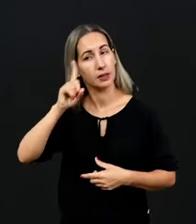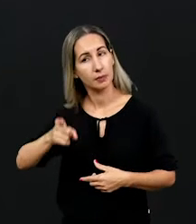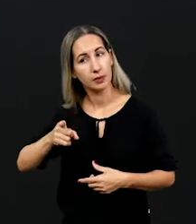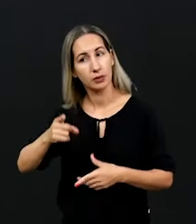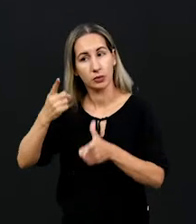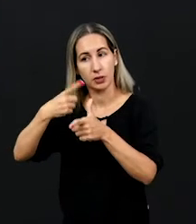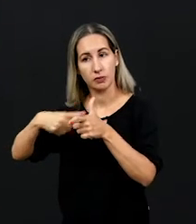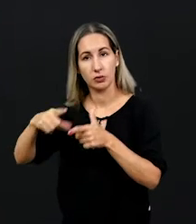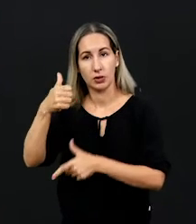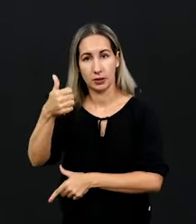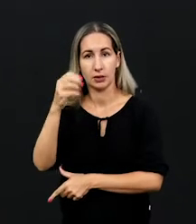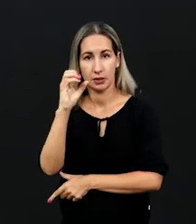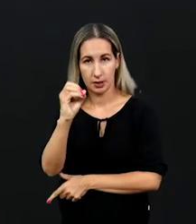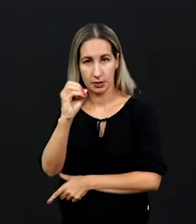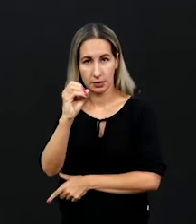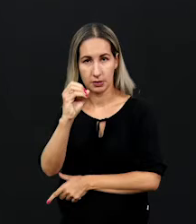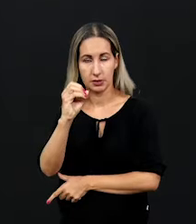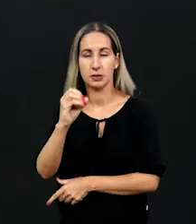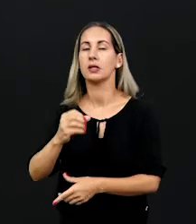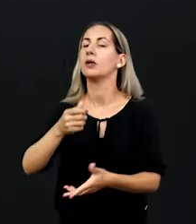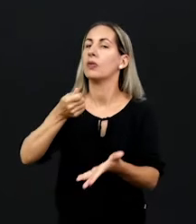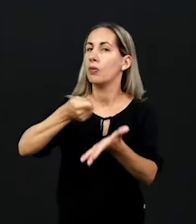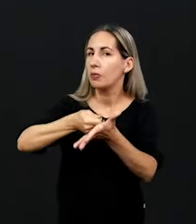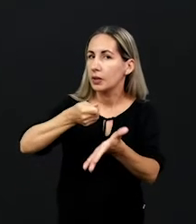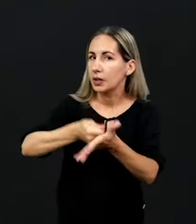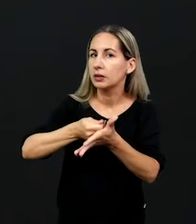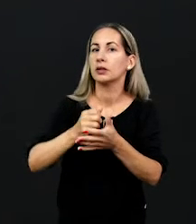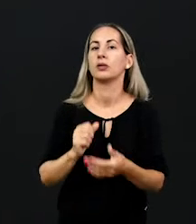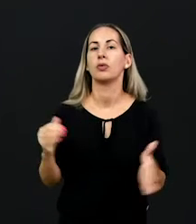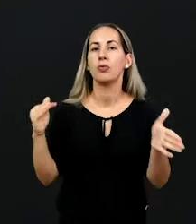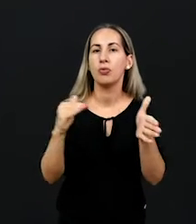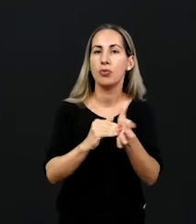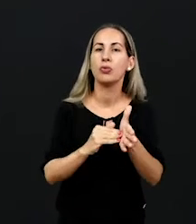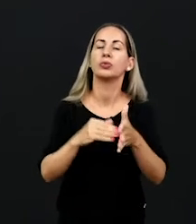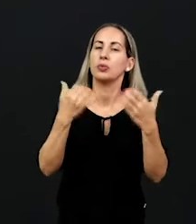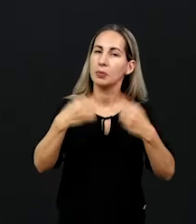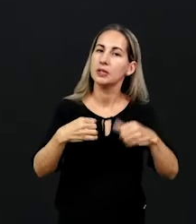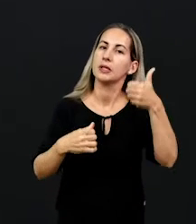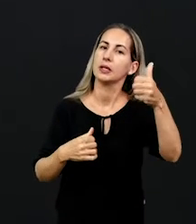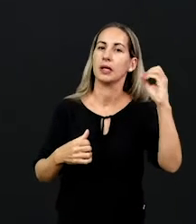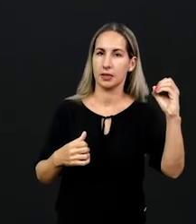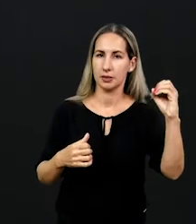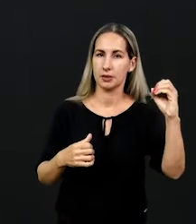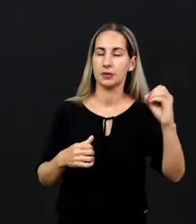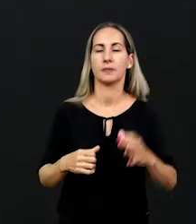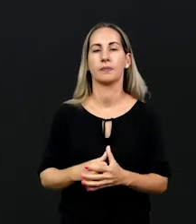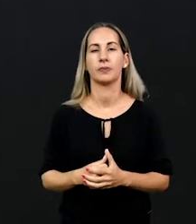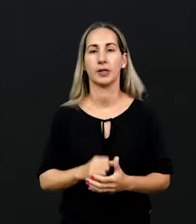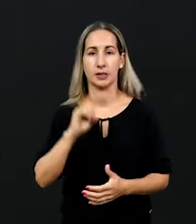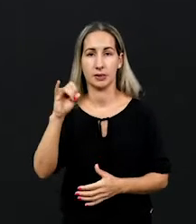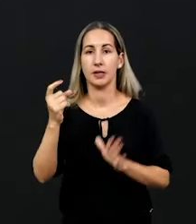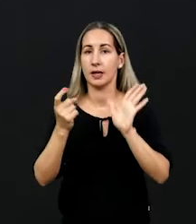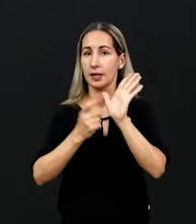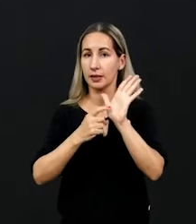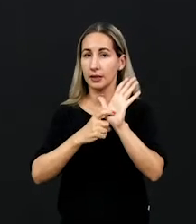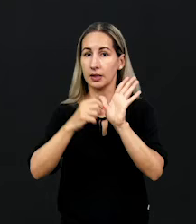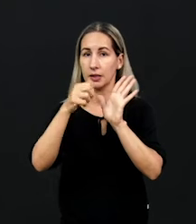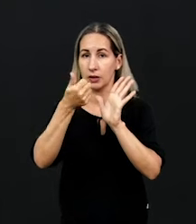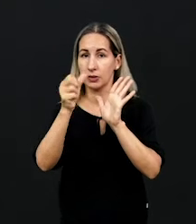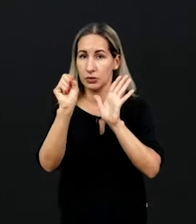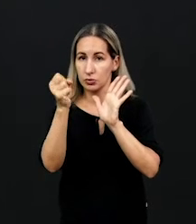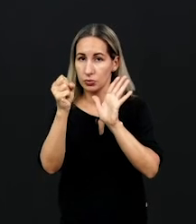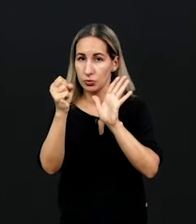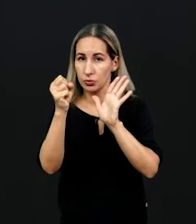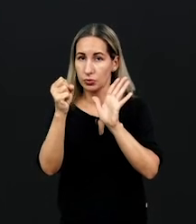os divisores de 10, obrigatoriamente, o último elemento tem que ser o 10. Se aqui nesse caso é o